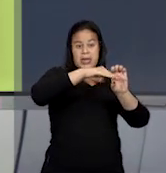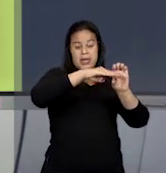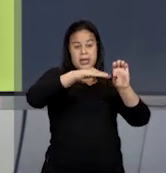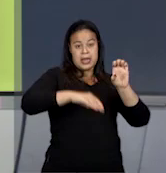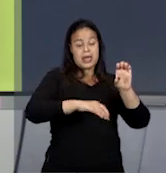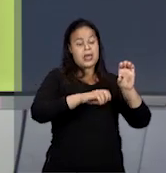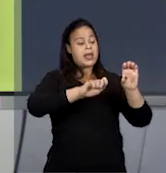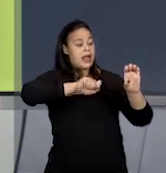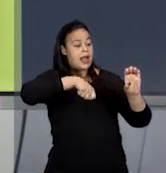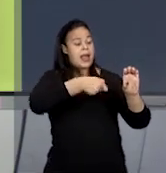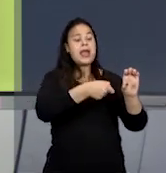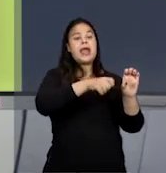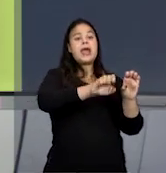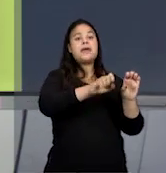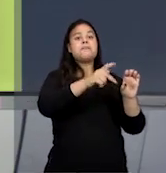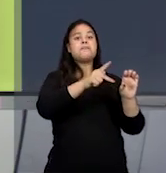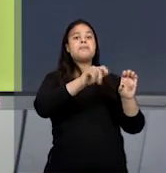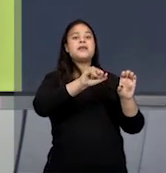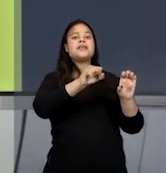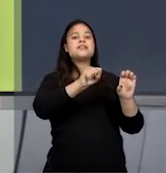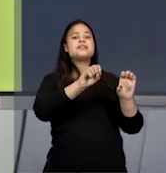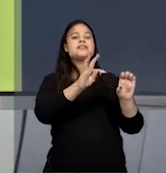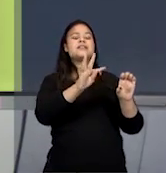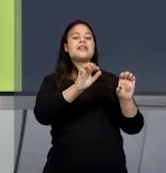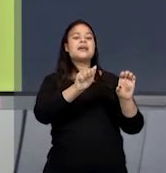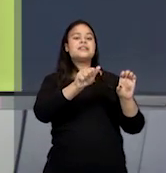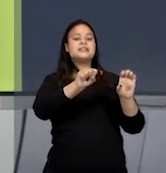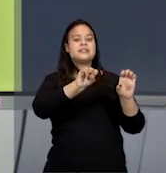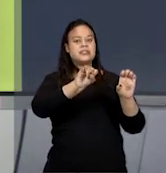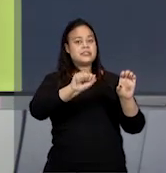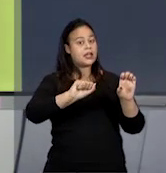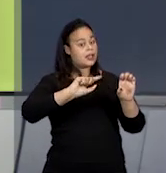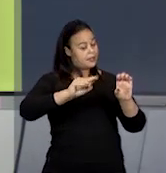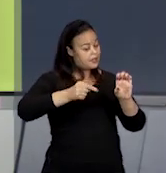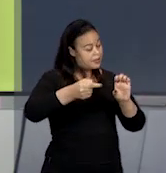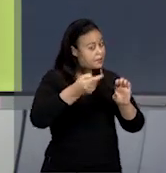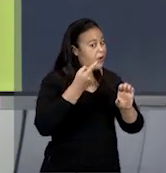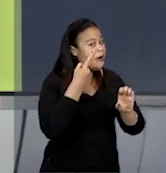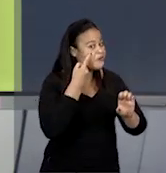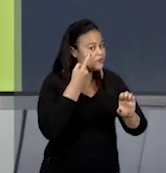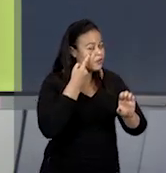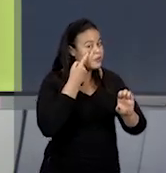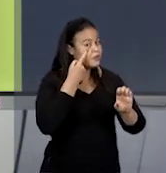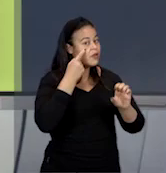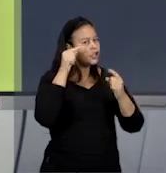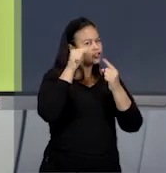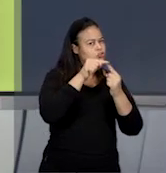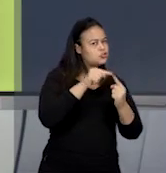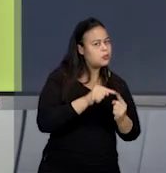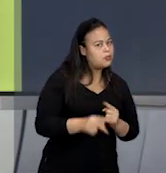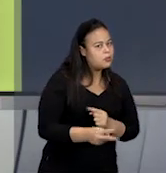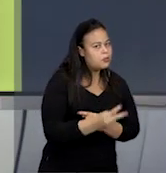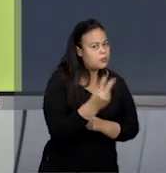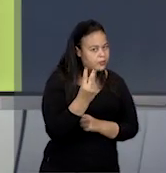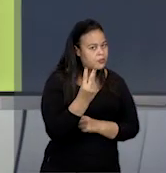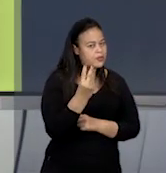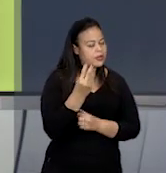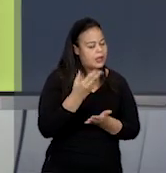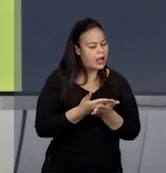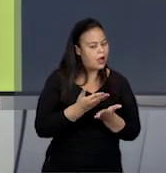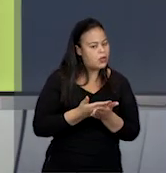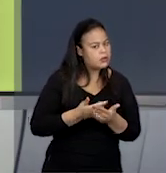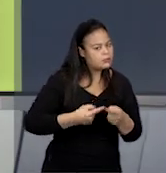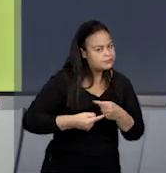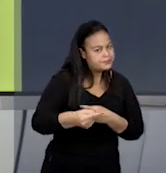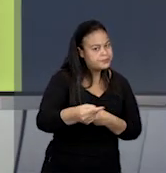ou uma interação gênica epistásica, que nós vamos ver esse segundo tipo aí na nossa próxima aula.